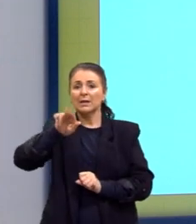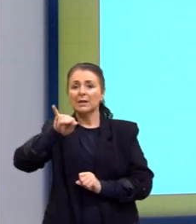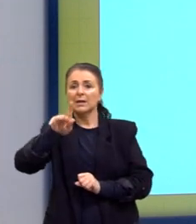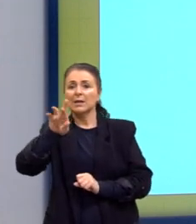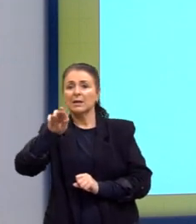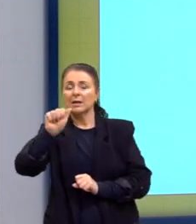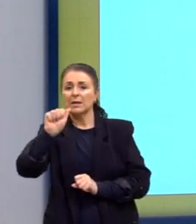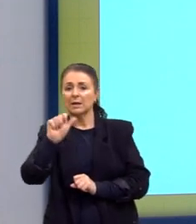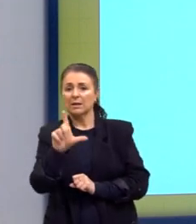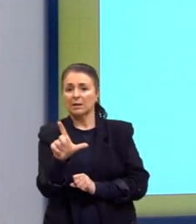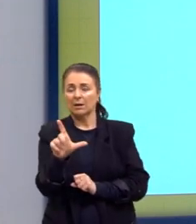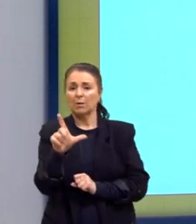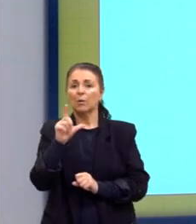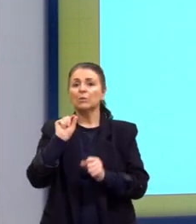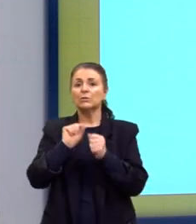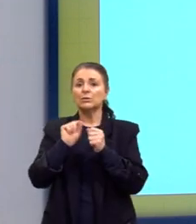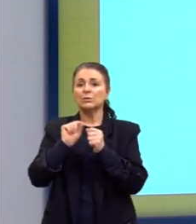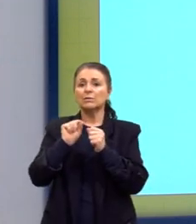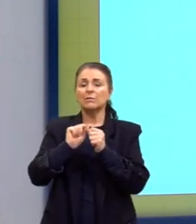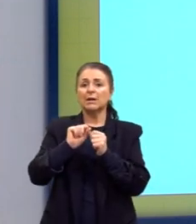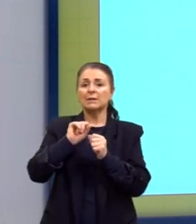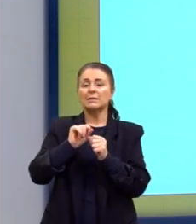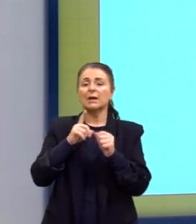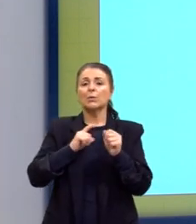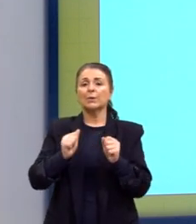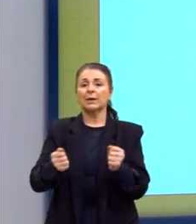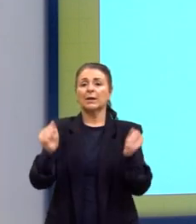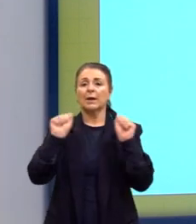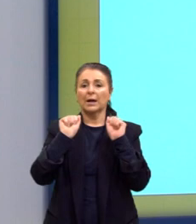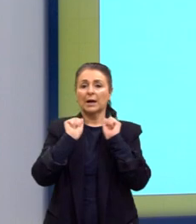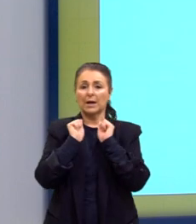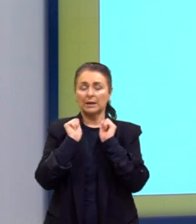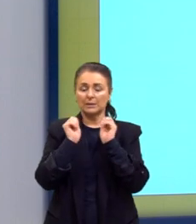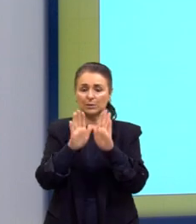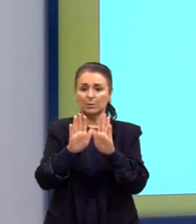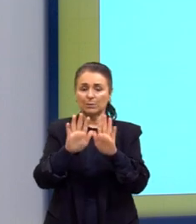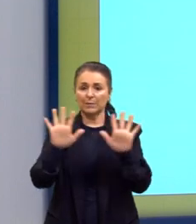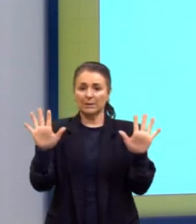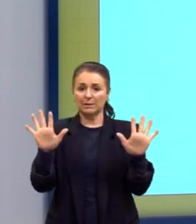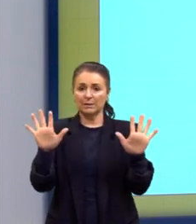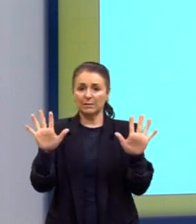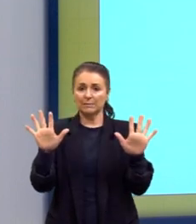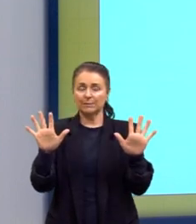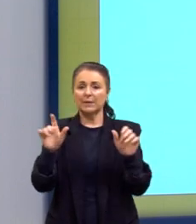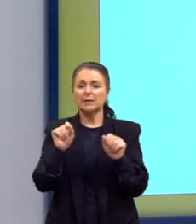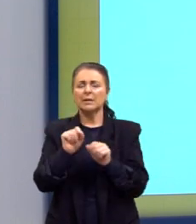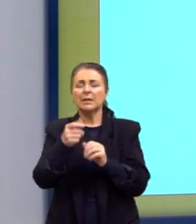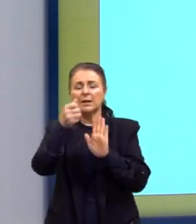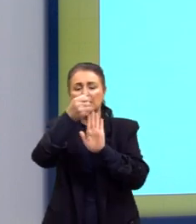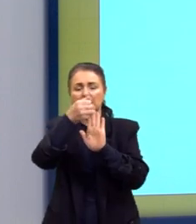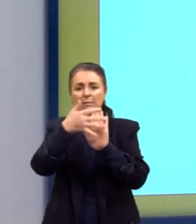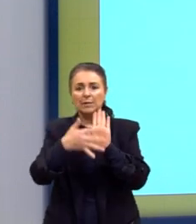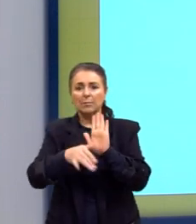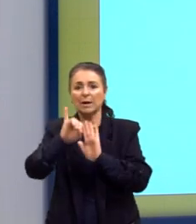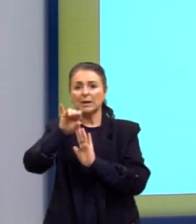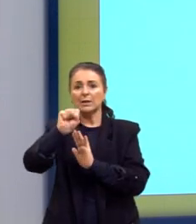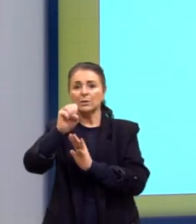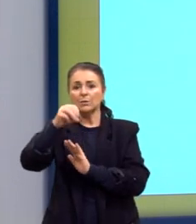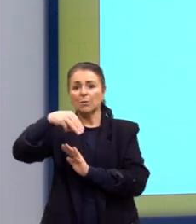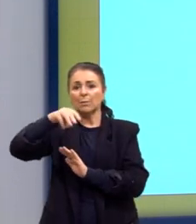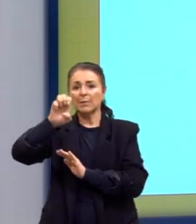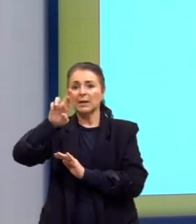que é um carbono quiral quando a gente for ver as isomeria Cis é importante saber identificar este carbono porque ele define a isomeria tá